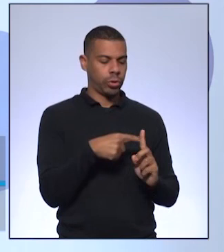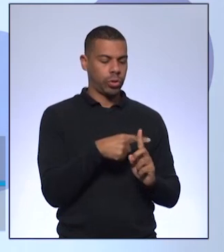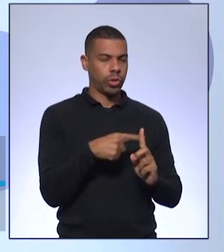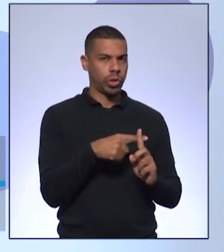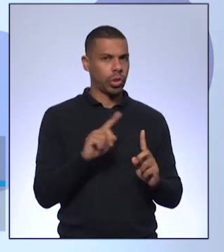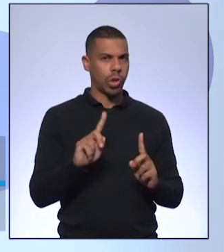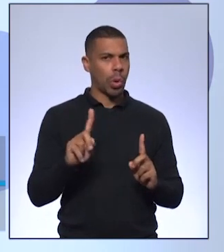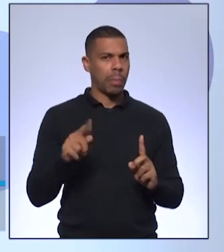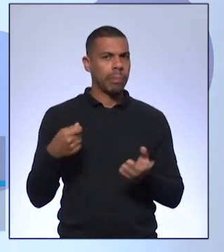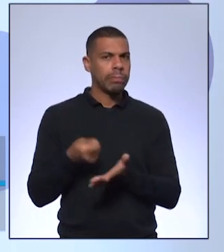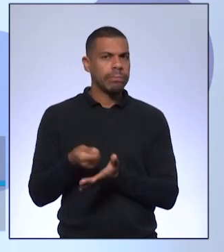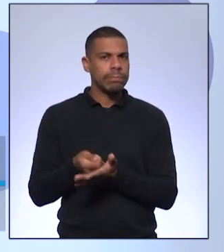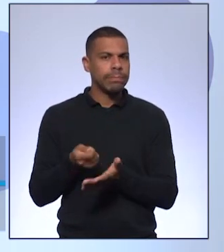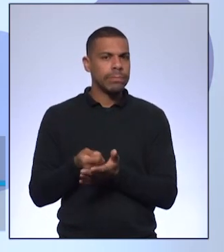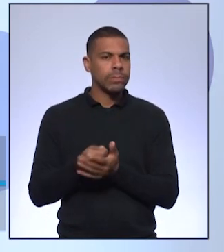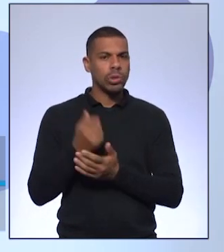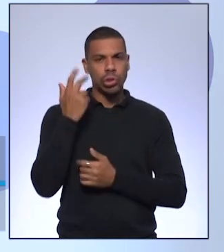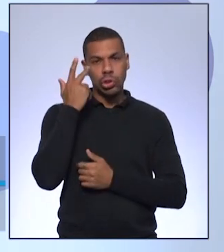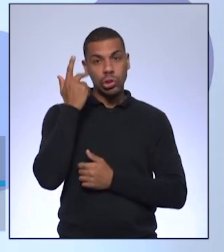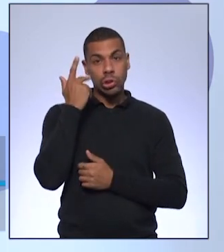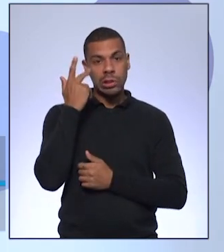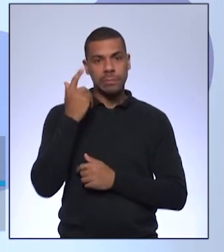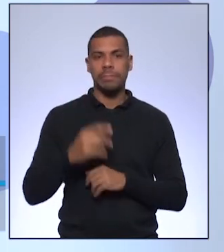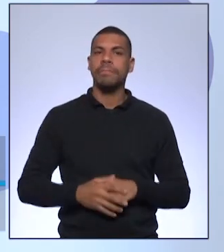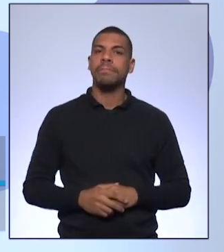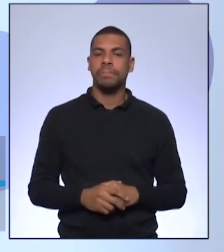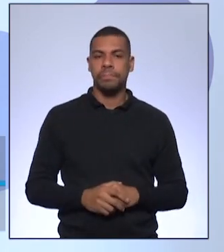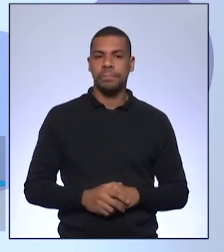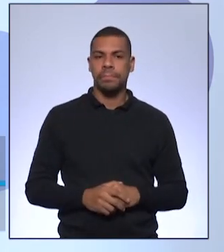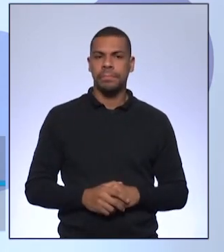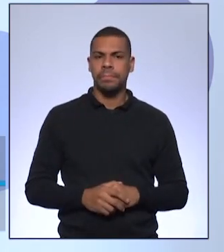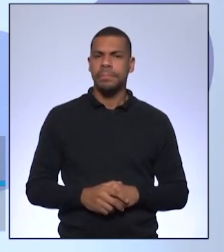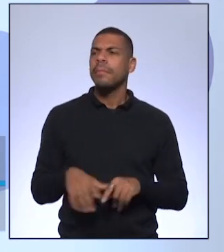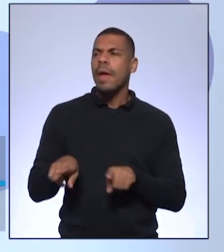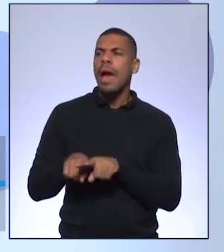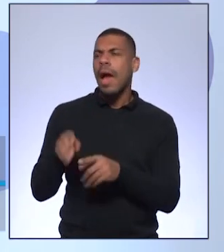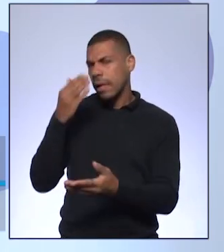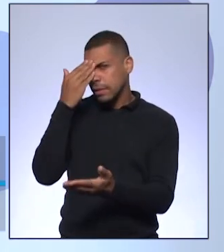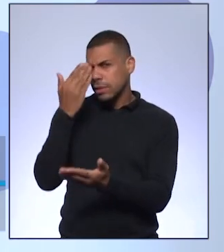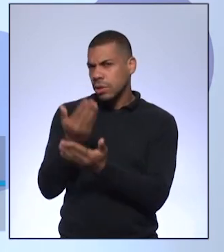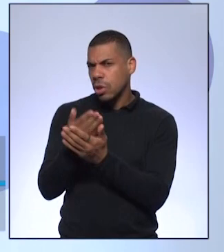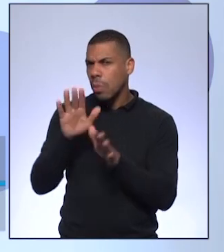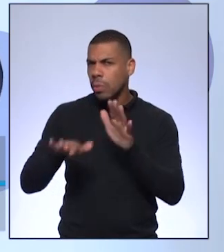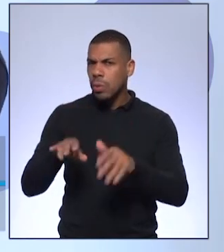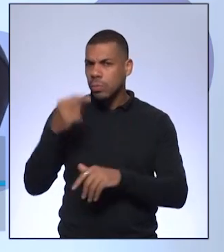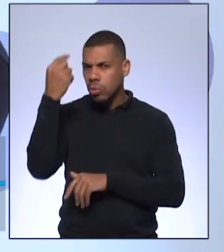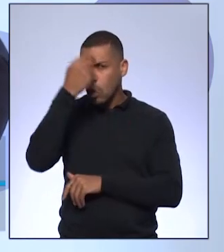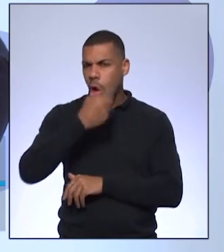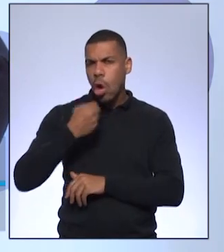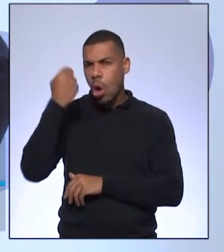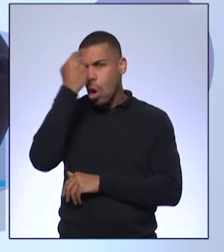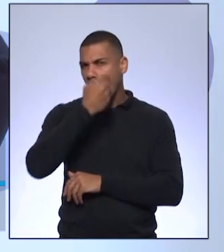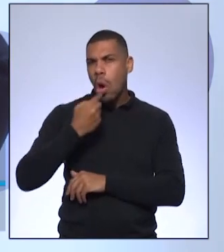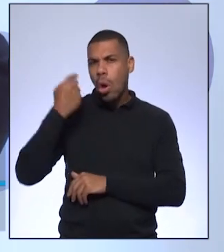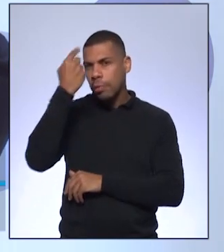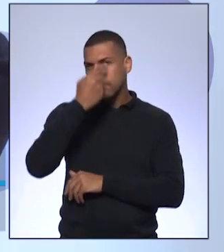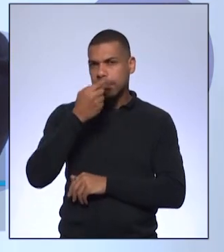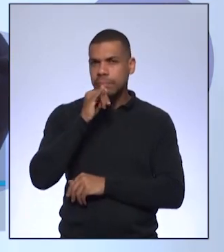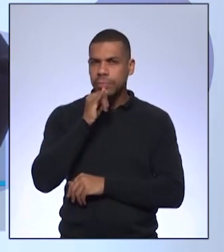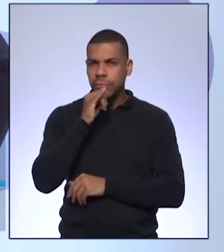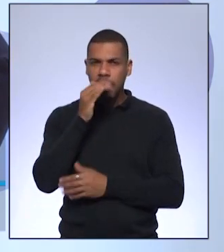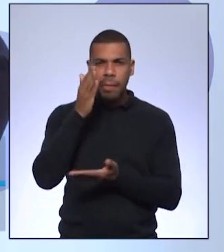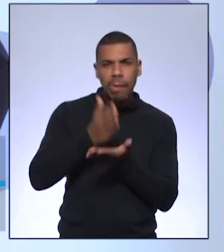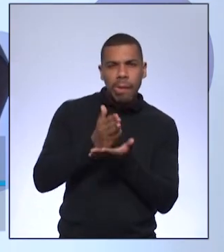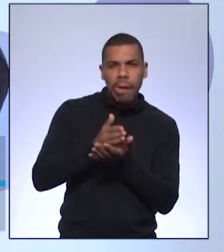precisa ser exatamente natural. Foi o que ela colocou aqui, que eu acredito que talvez da hora, talvez ela quis se referir à hora quebrada,